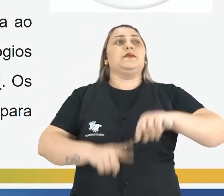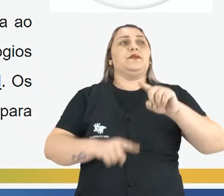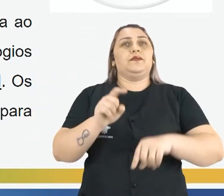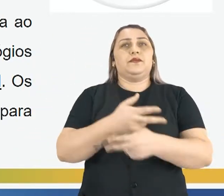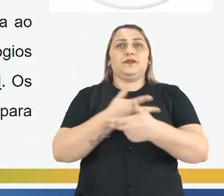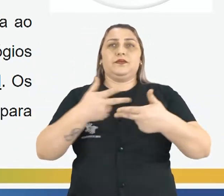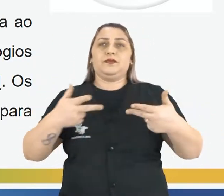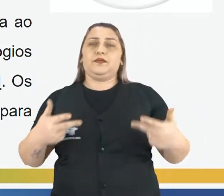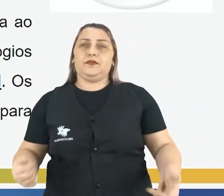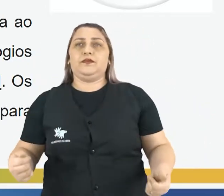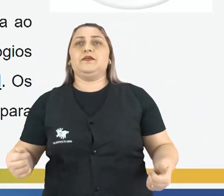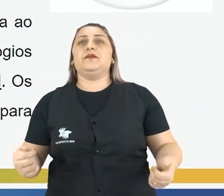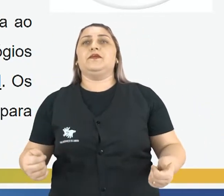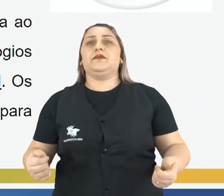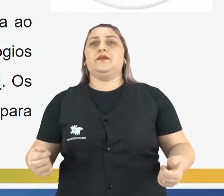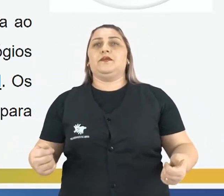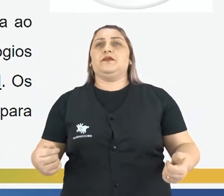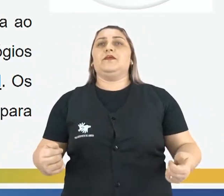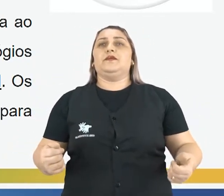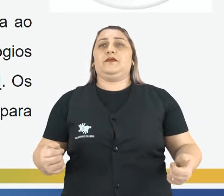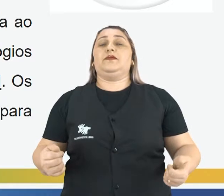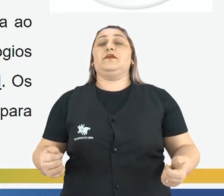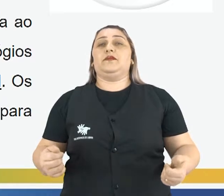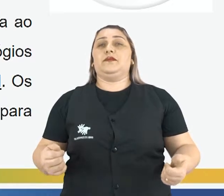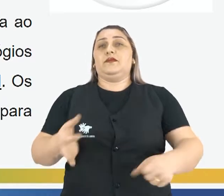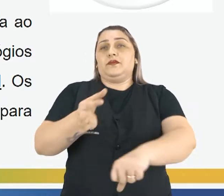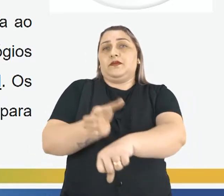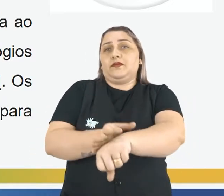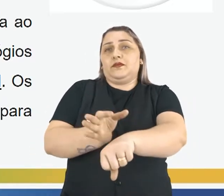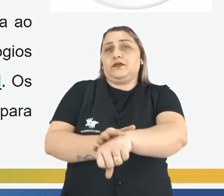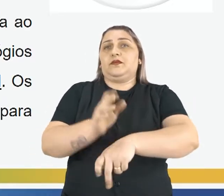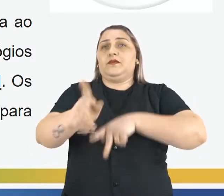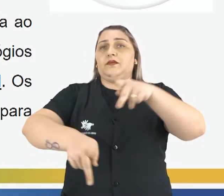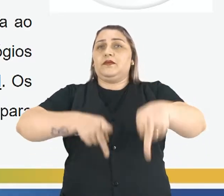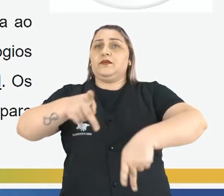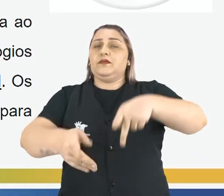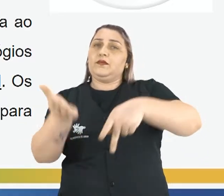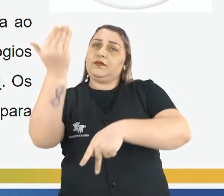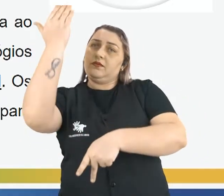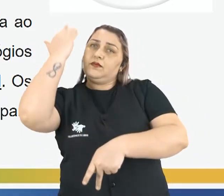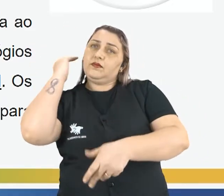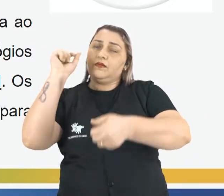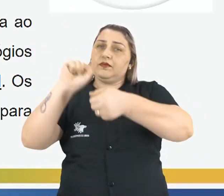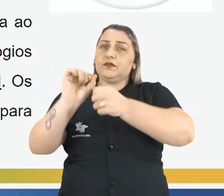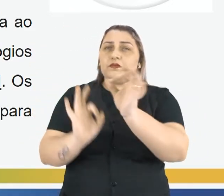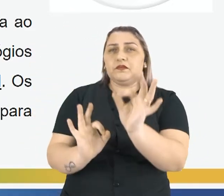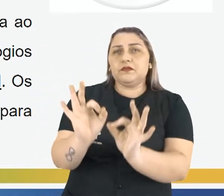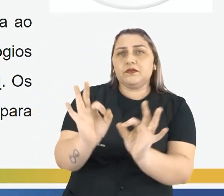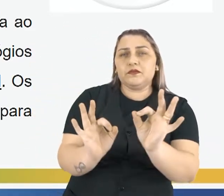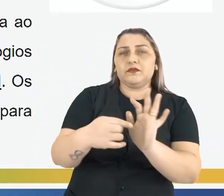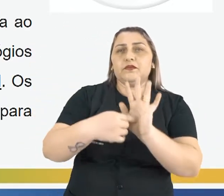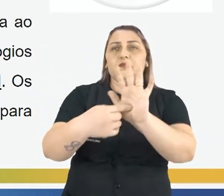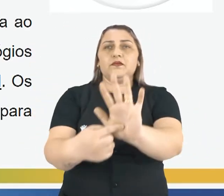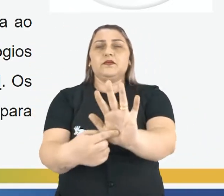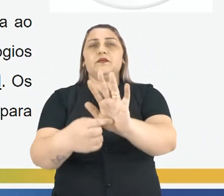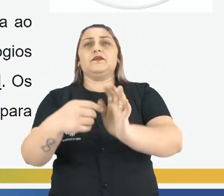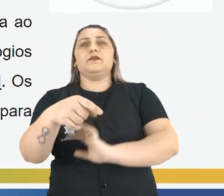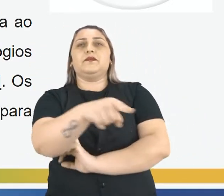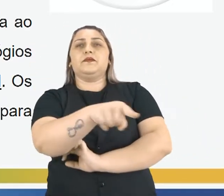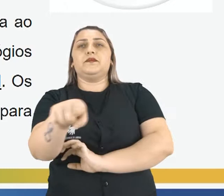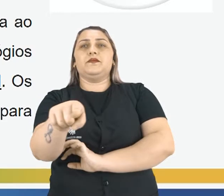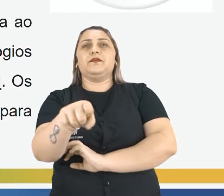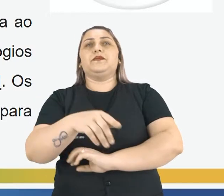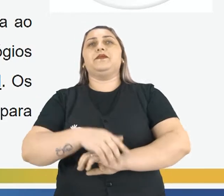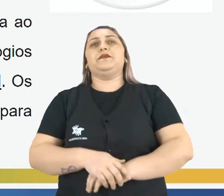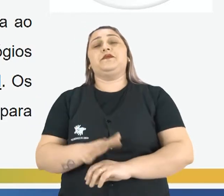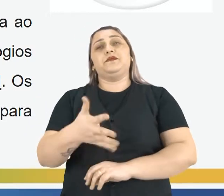para simular esse tipo de relógio que os povos antigos confeccionaram. Vou mostrar aqui. É